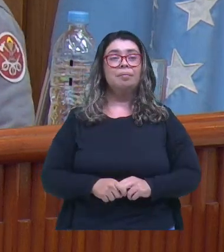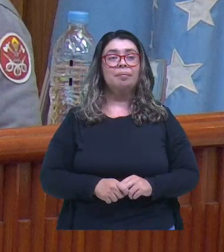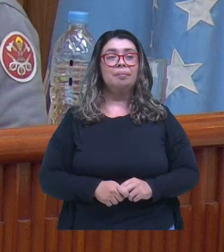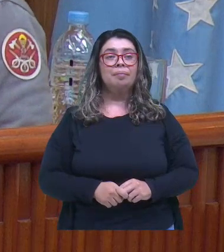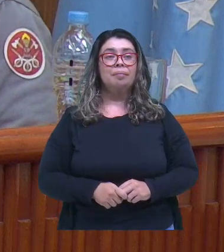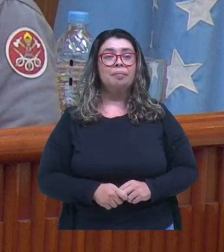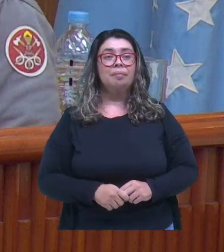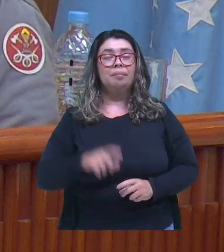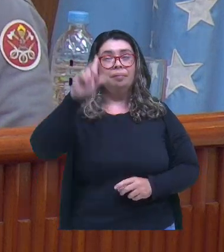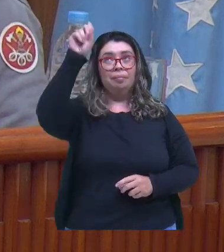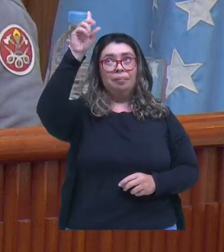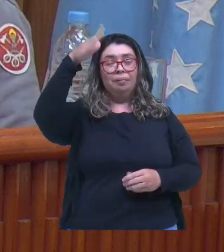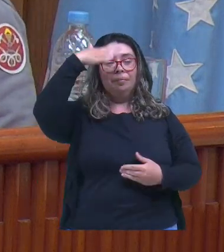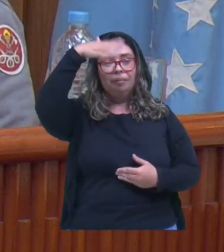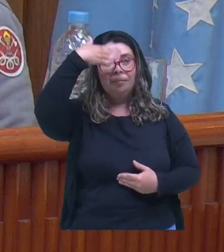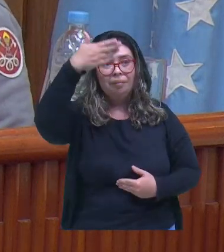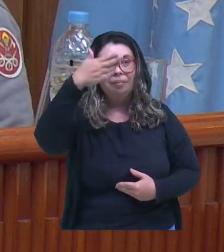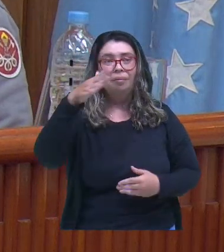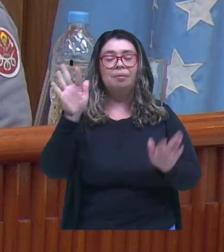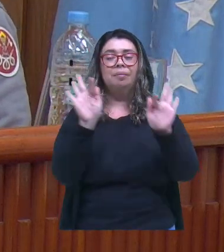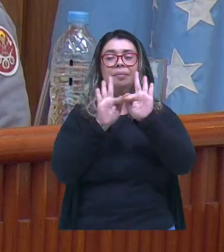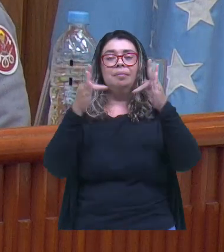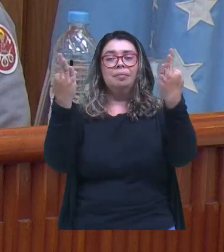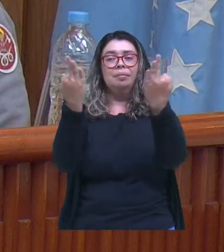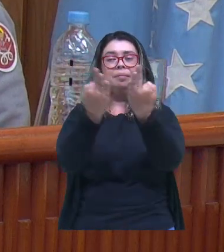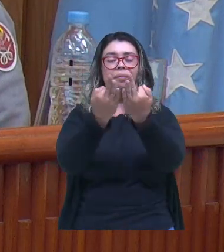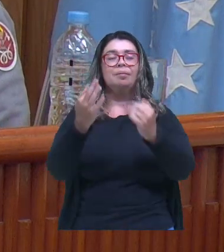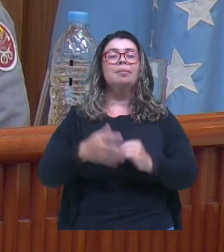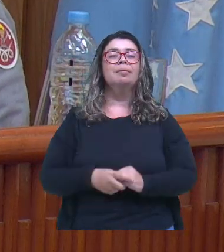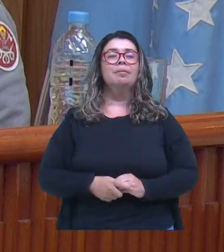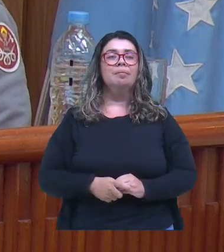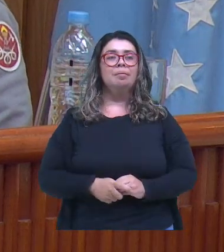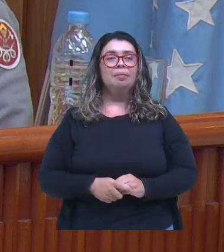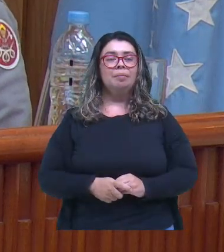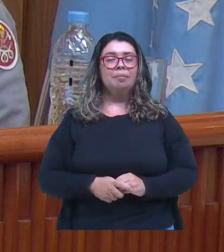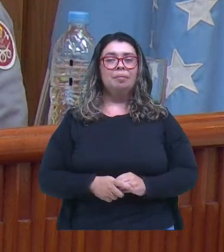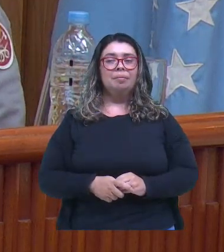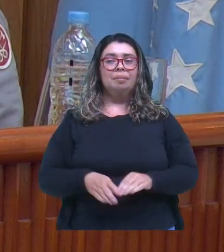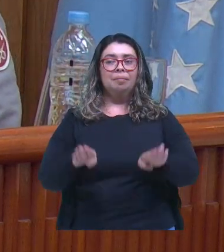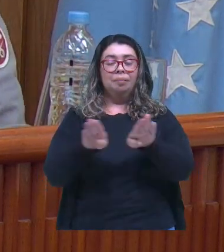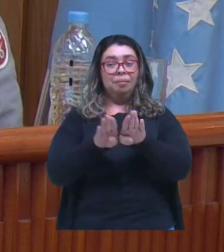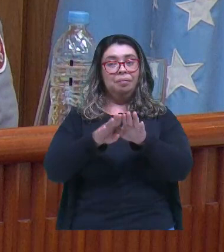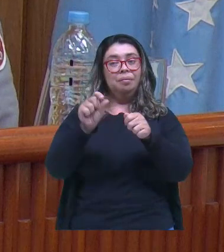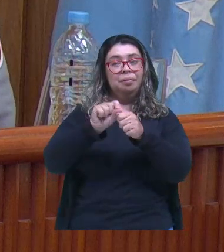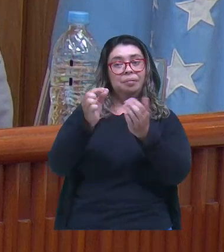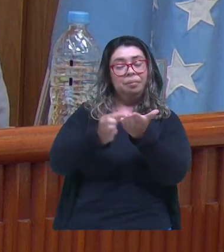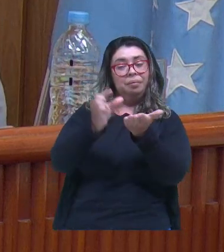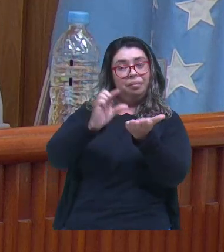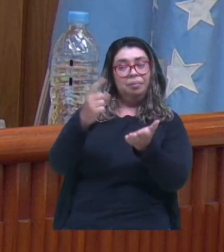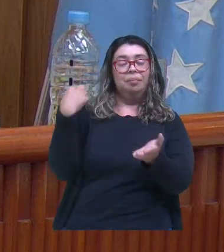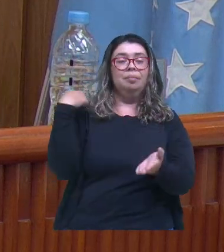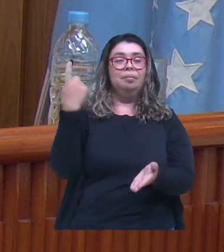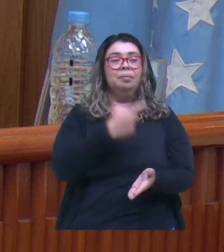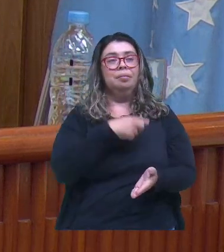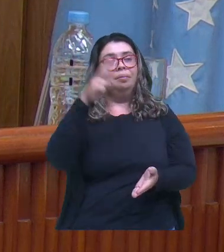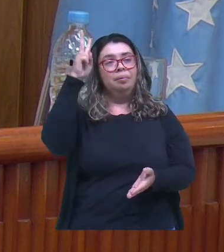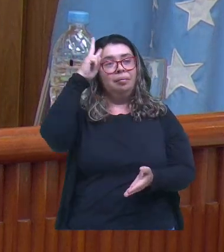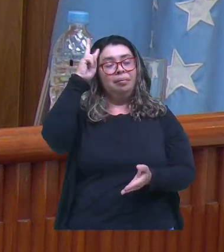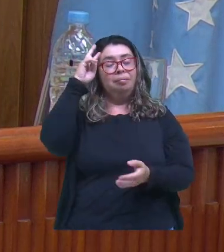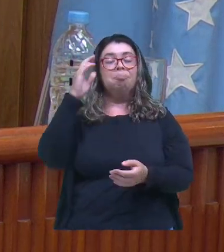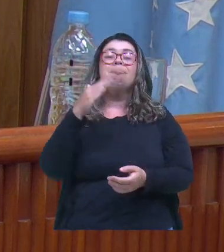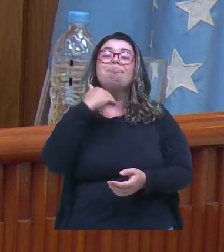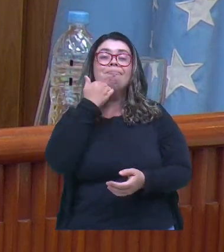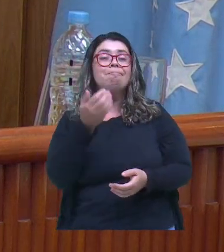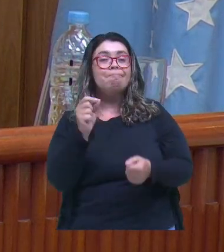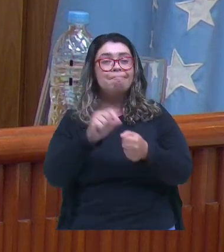Ele nos homenageia com famílias, para que também façam parte da nossa história. Ninguém faz uma história